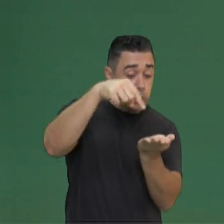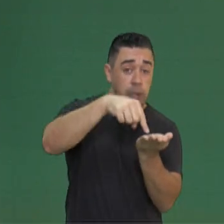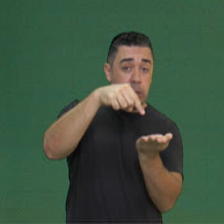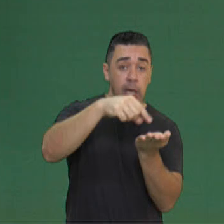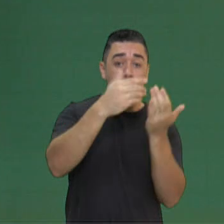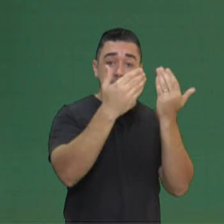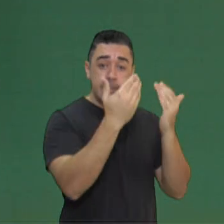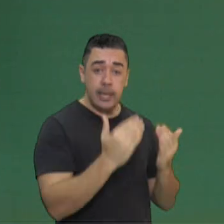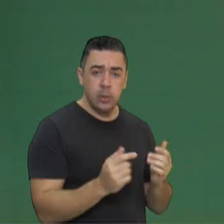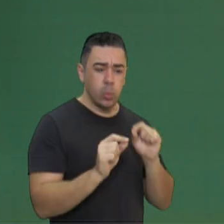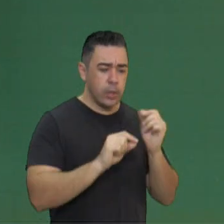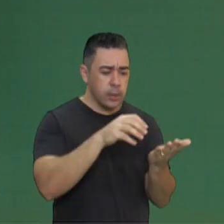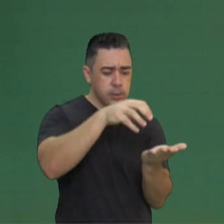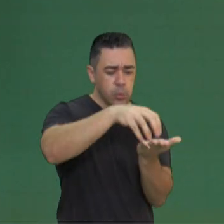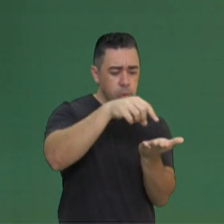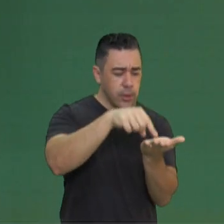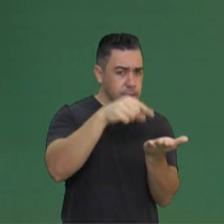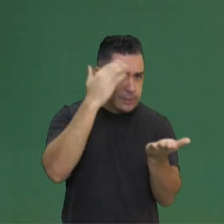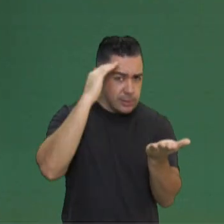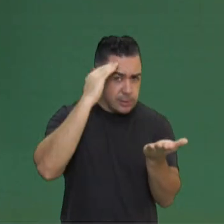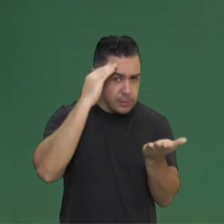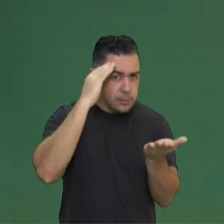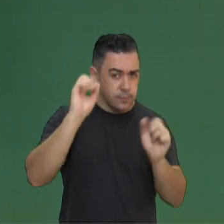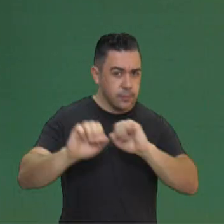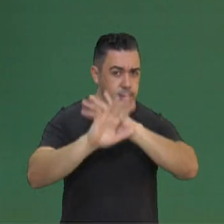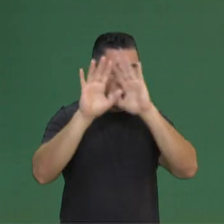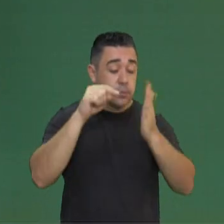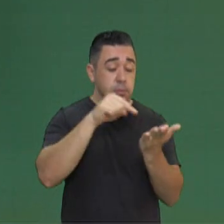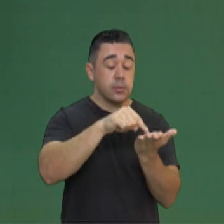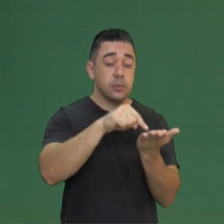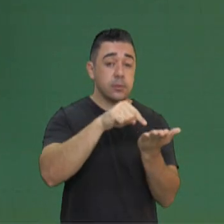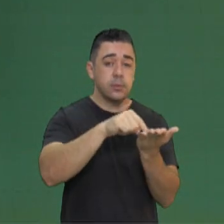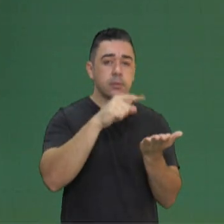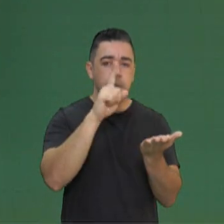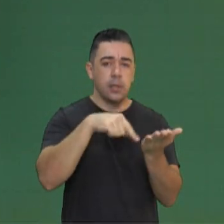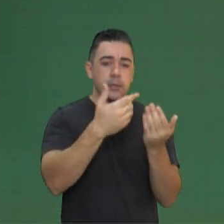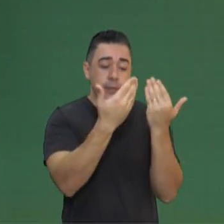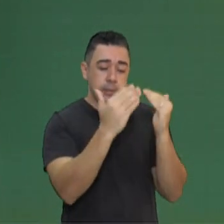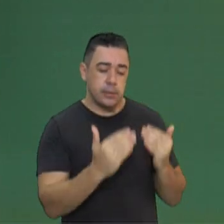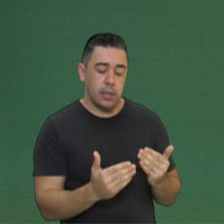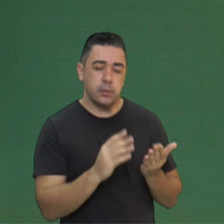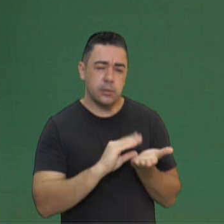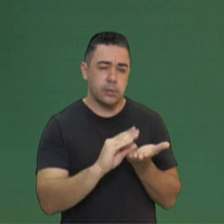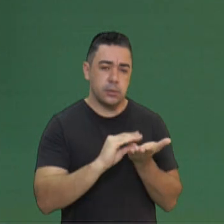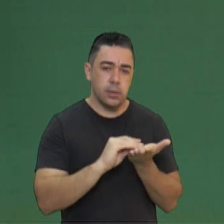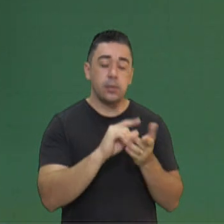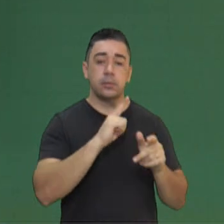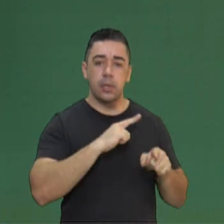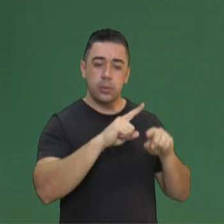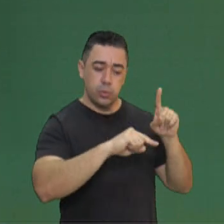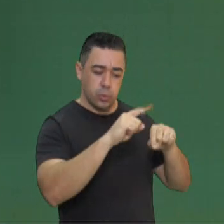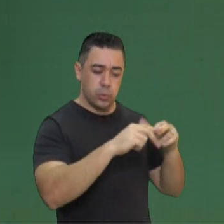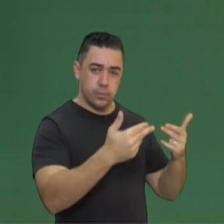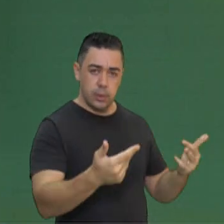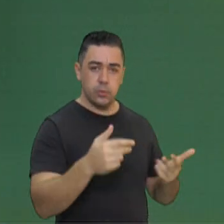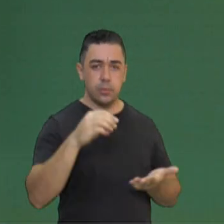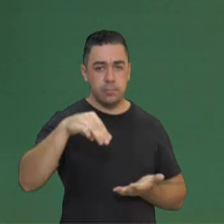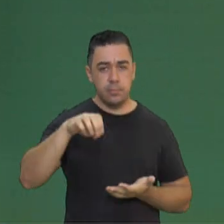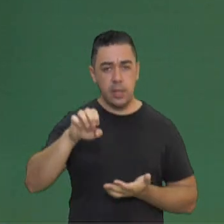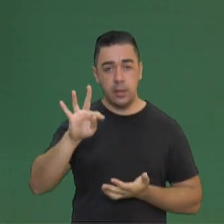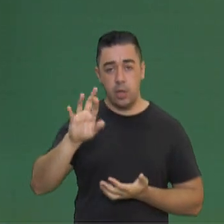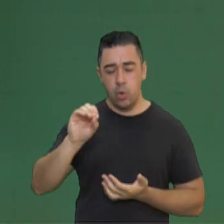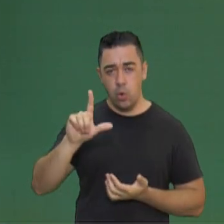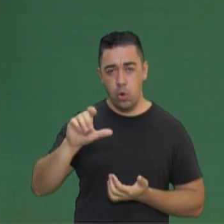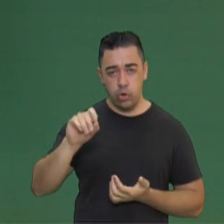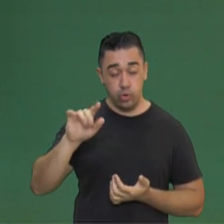Então, o que é uma estação? Você entendeu bem? Uma estação é um local onde tem os instrumentos meteorológicos